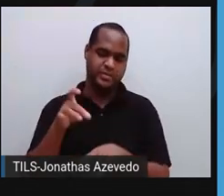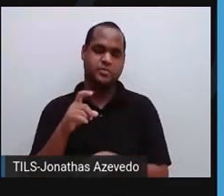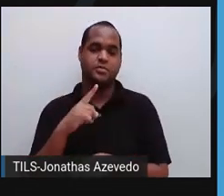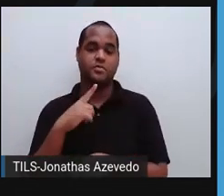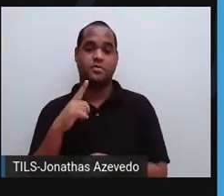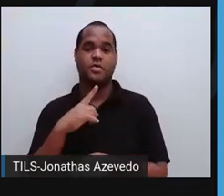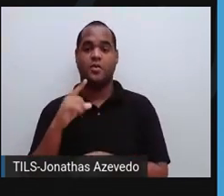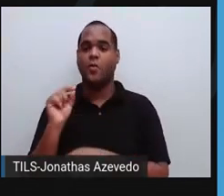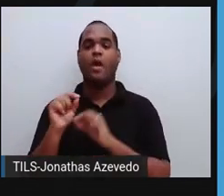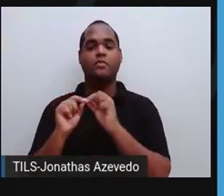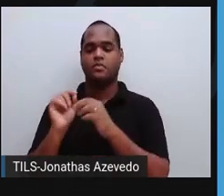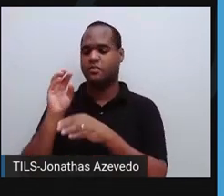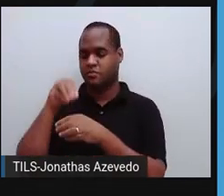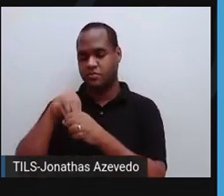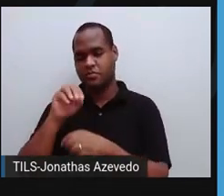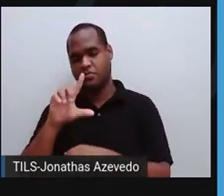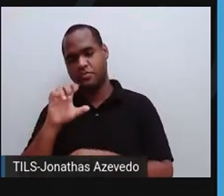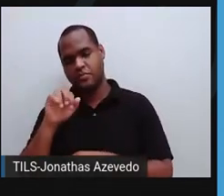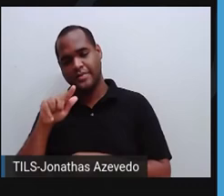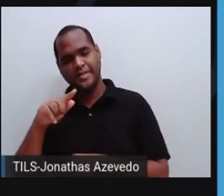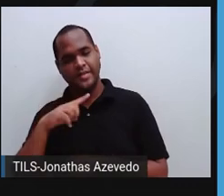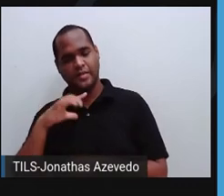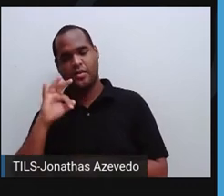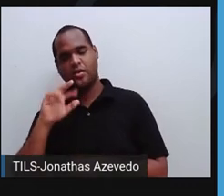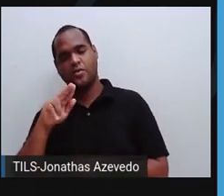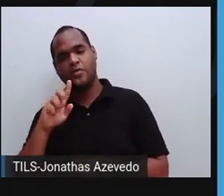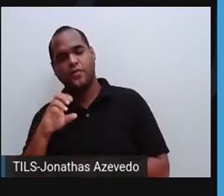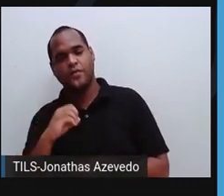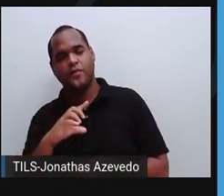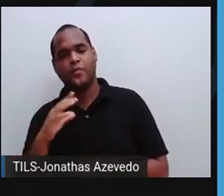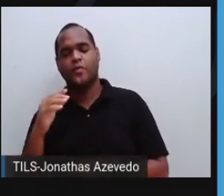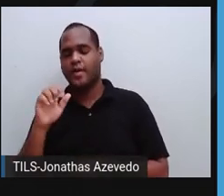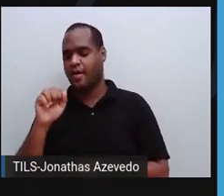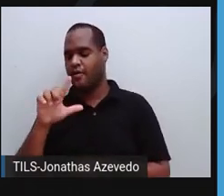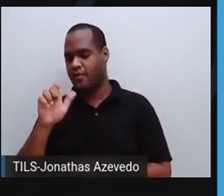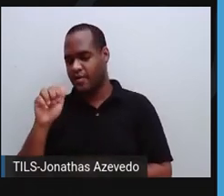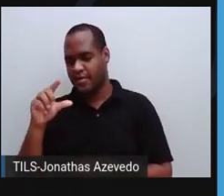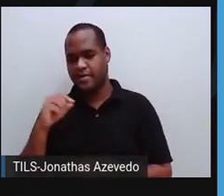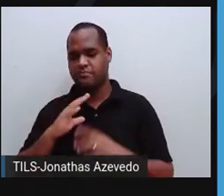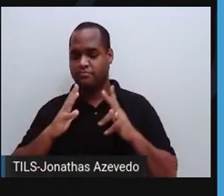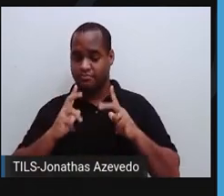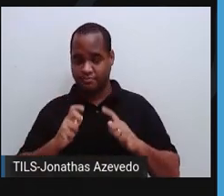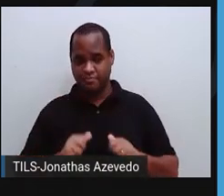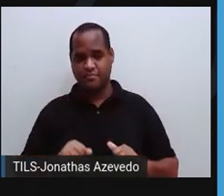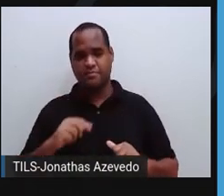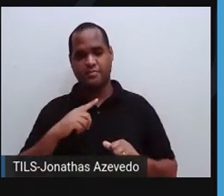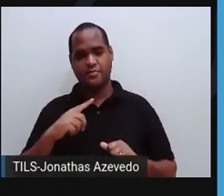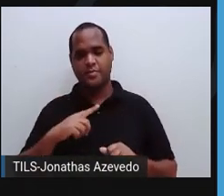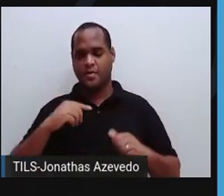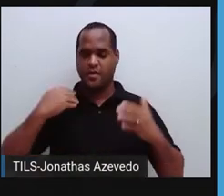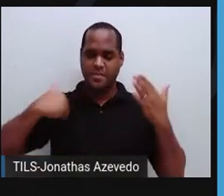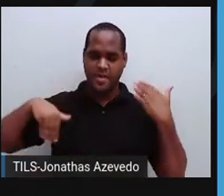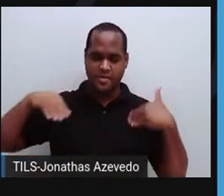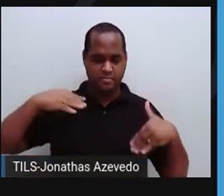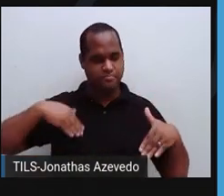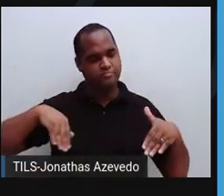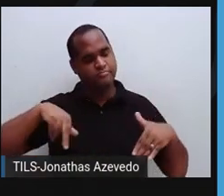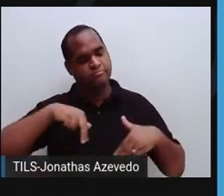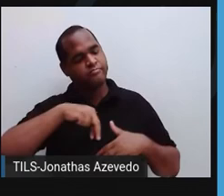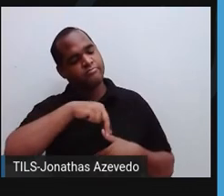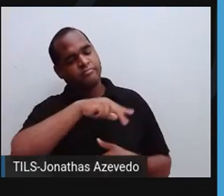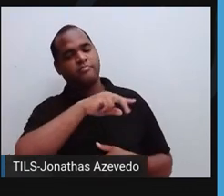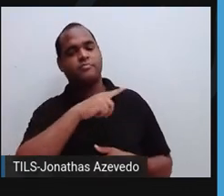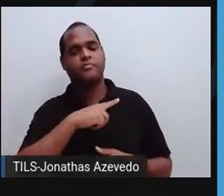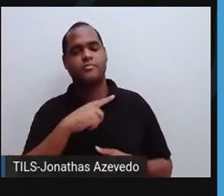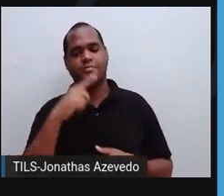líquens, que é uma associação de fungos e algos. Qualquer local limpo que você for, fazer uma trilha, uma caminhada, você vai observar que o